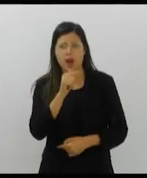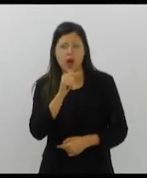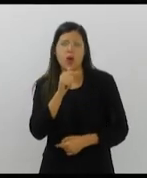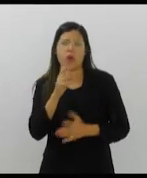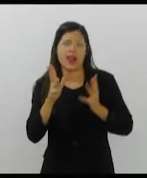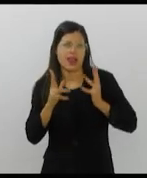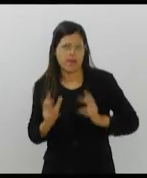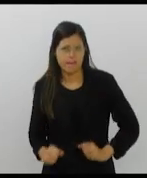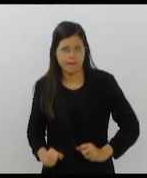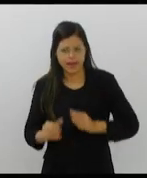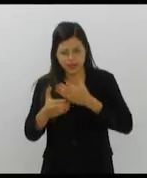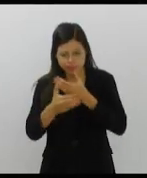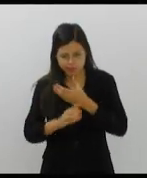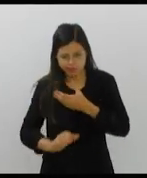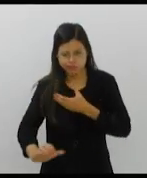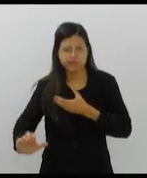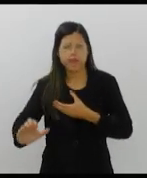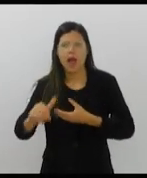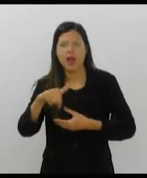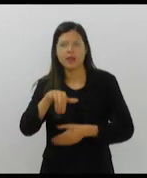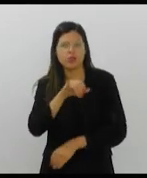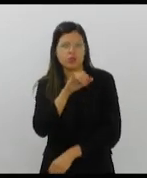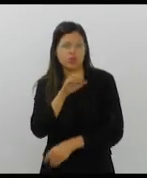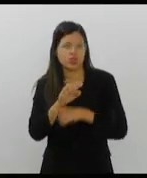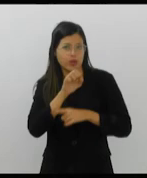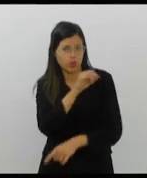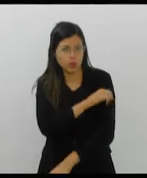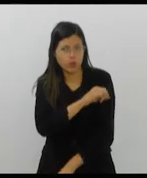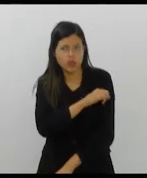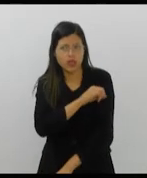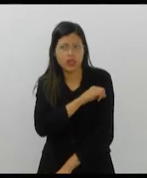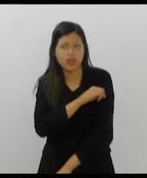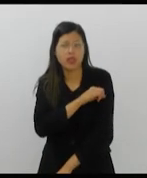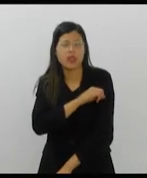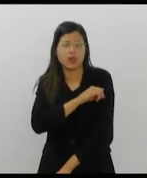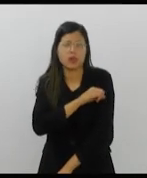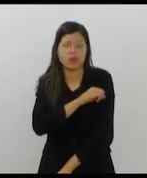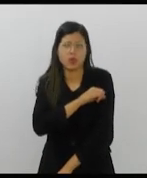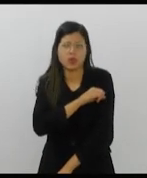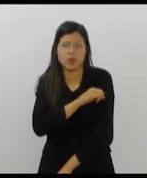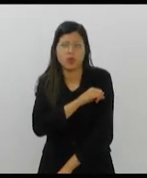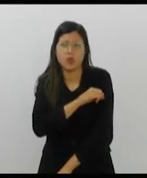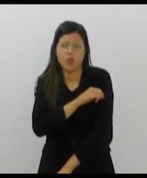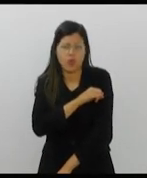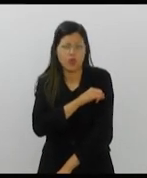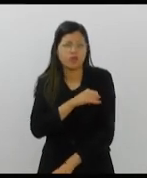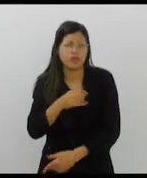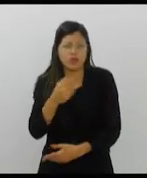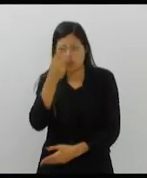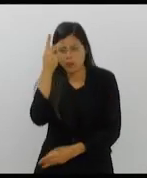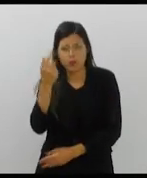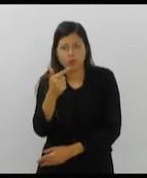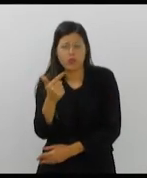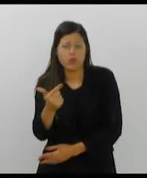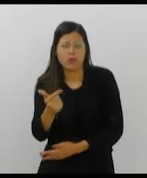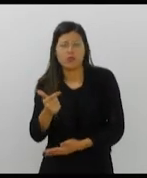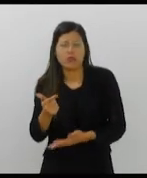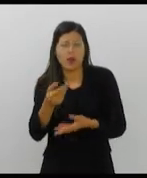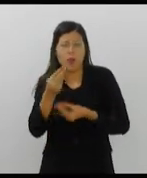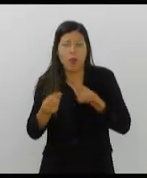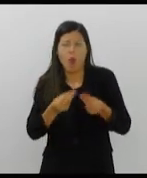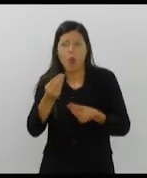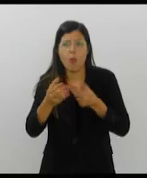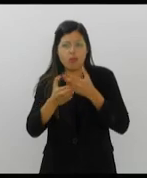aqui no estado do Rio de Janeiro. Um terço da população fluminense não tem acesso a esgoto e isso tem piorado, porque a interrupção